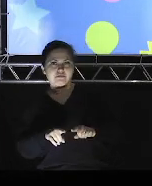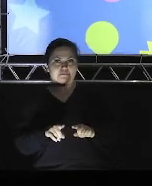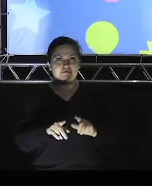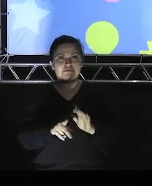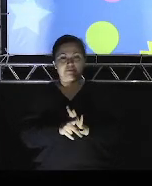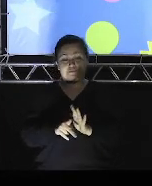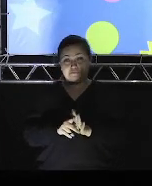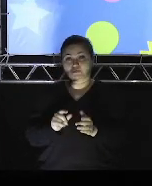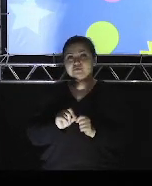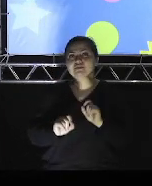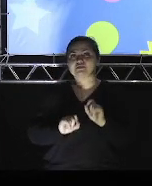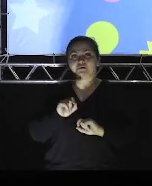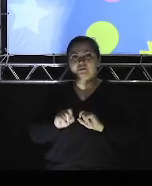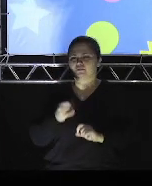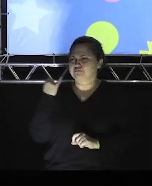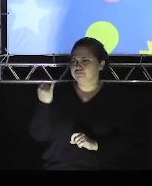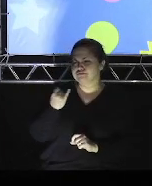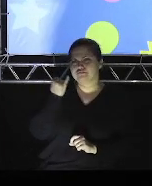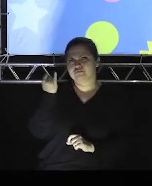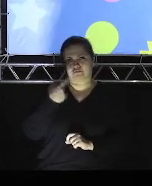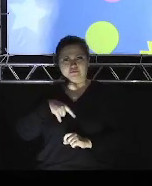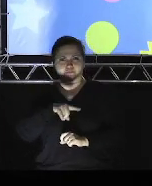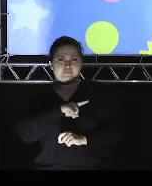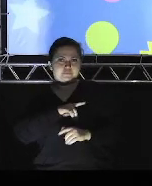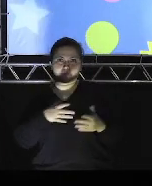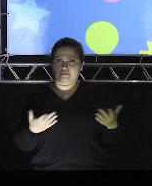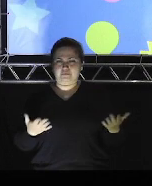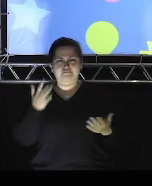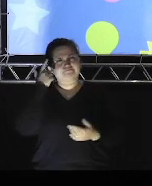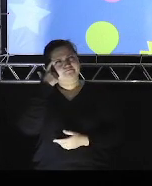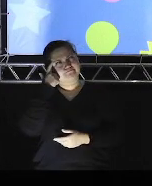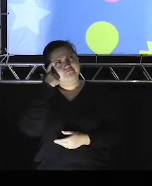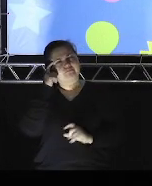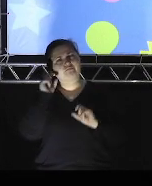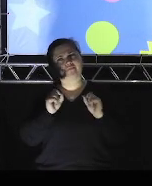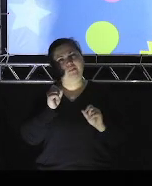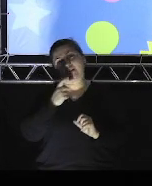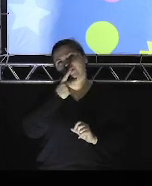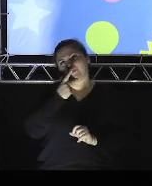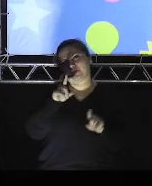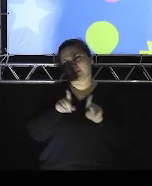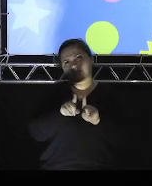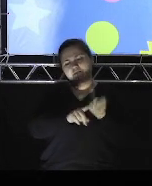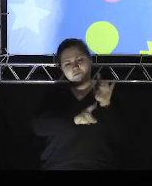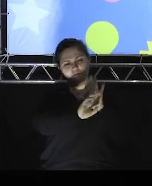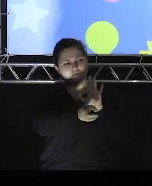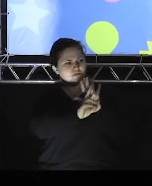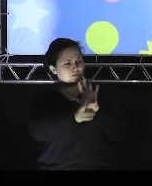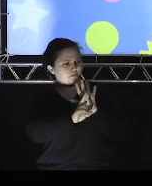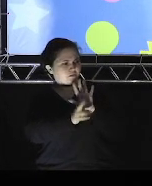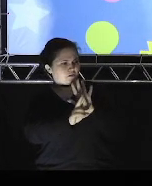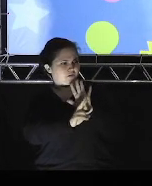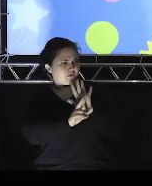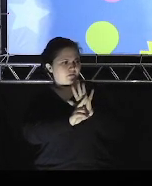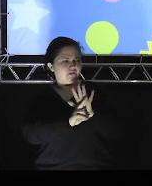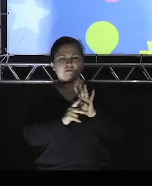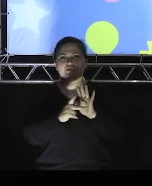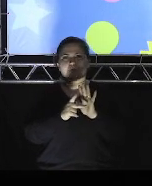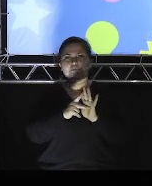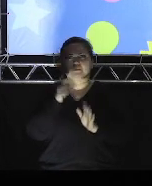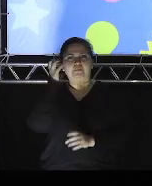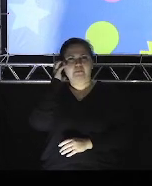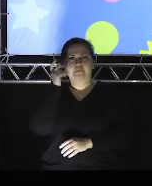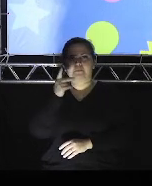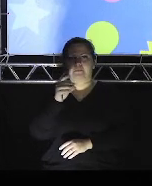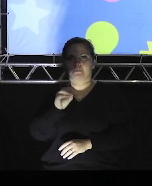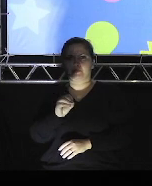Mary Pompejic, ela é fundamental para a gente refletir. E aí eu já trago aqui uma referência de um podcast que saiu